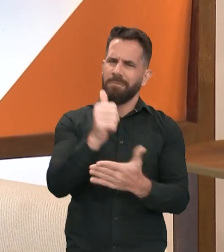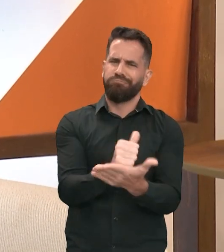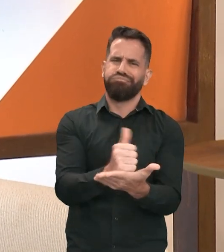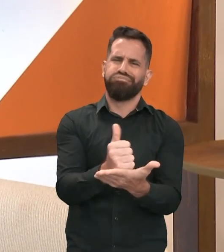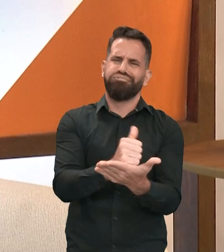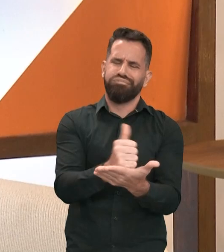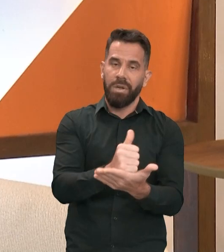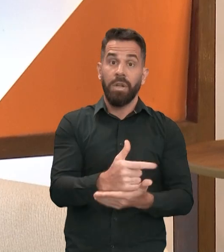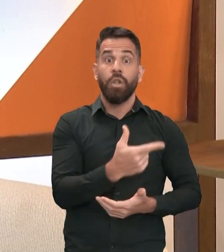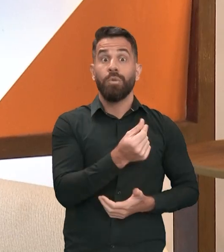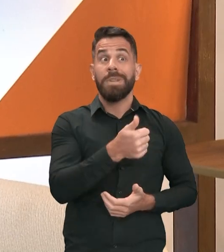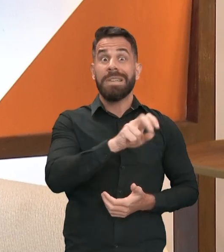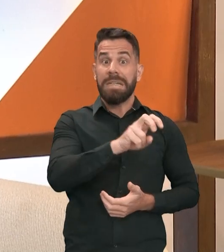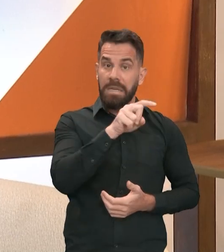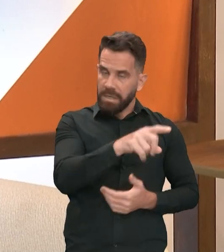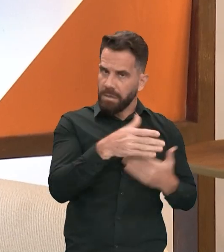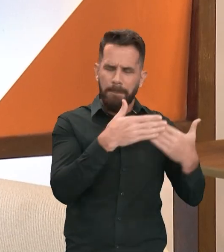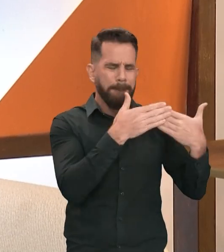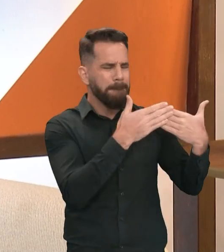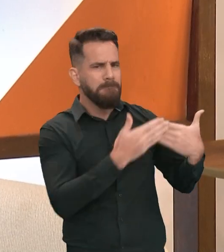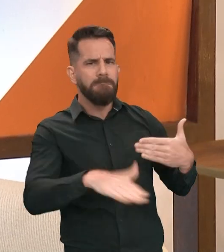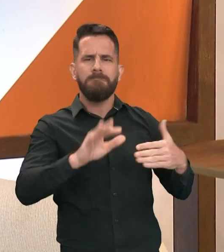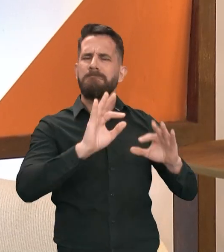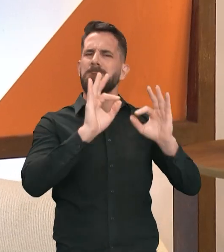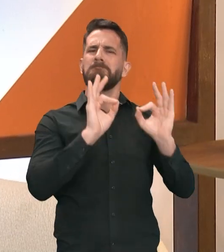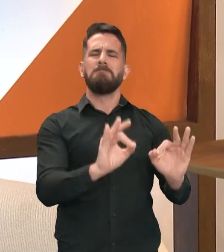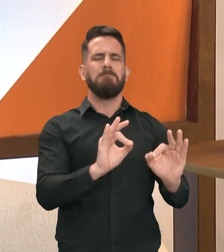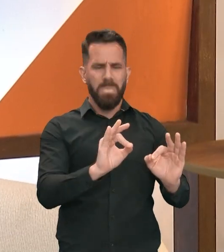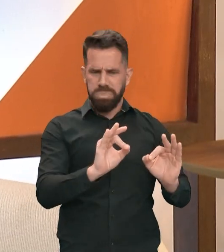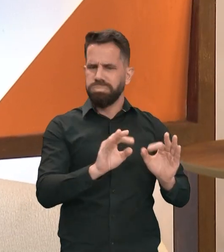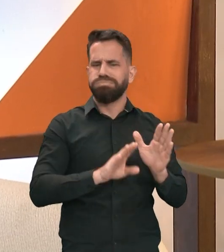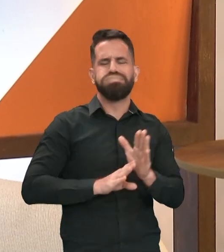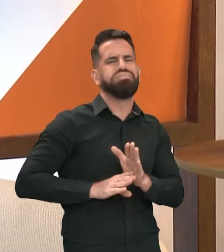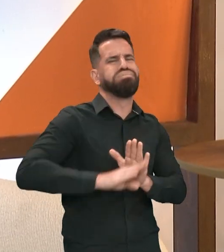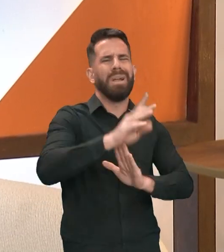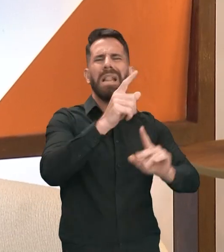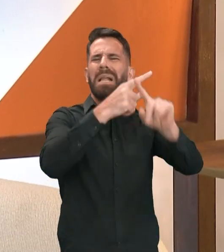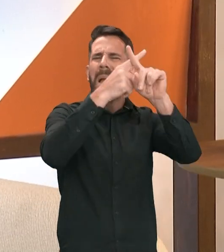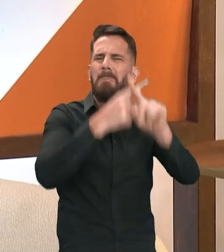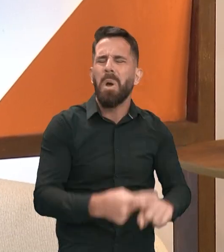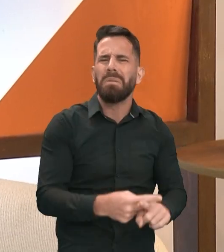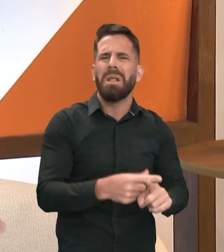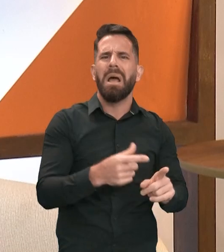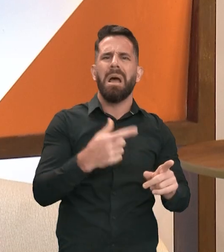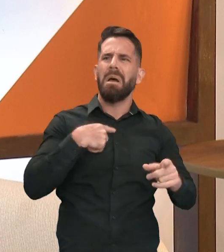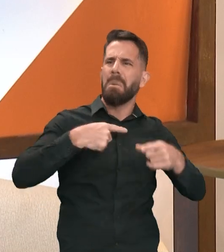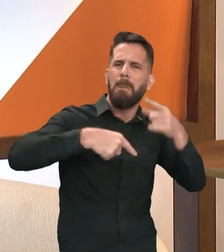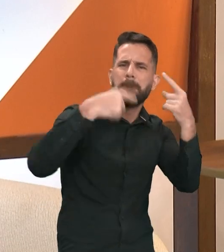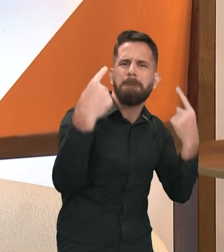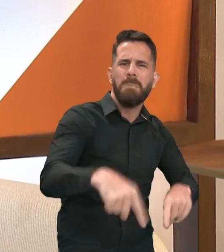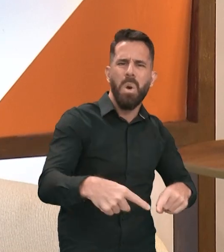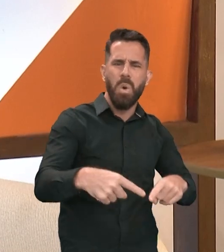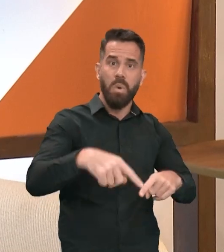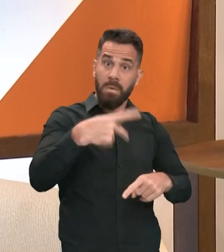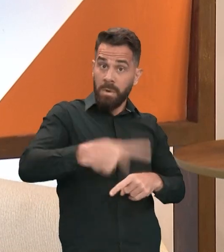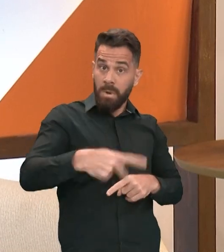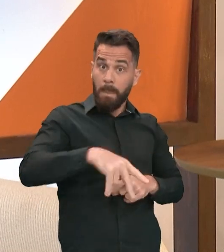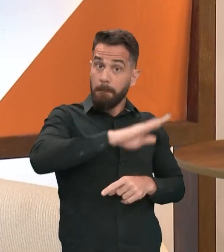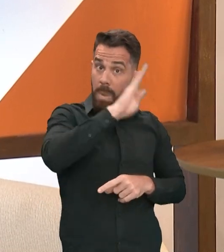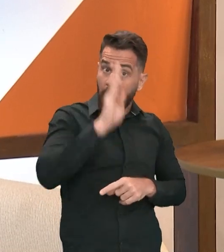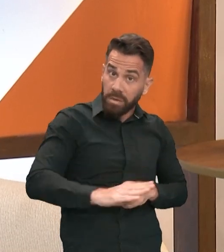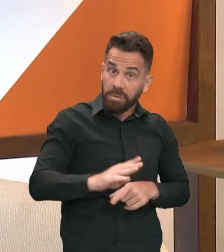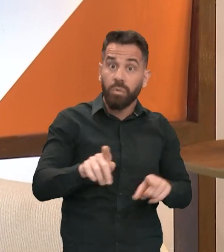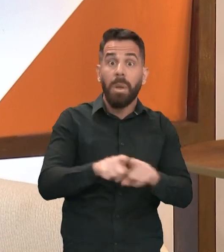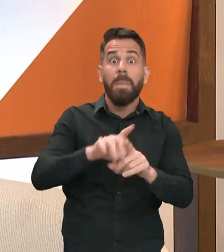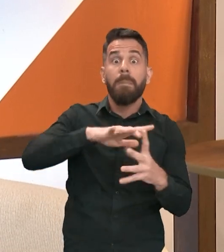grande boom, assim, de LoL que eu me lembre, de começar a ter campeonato nacional, campeonato mundial. E eu ficava tipo, gente, as